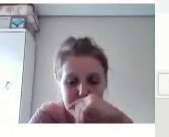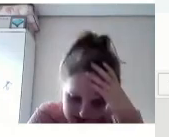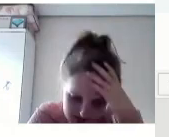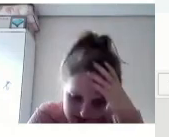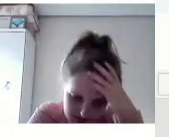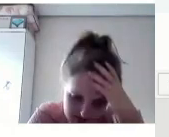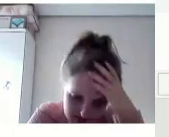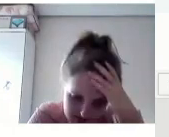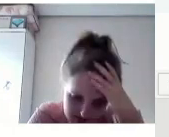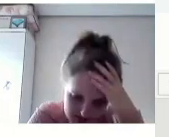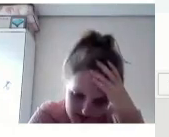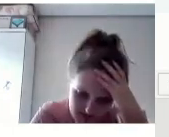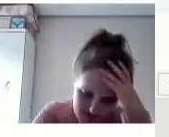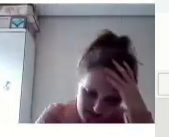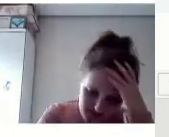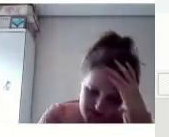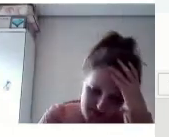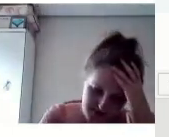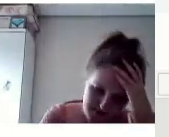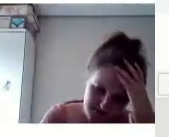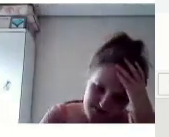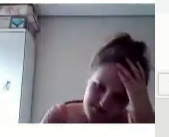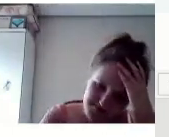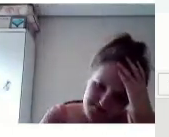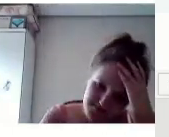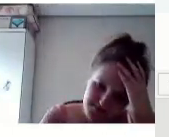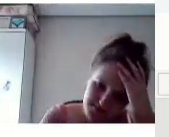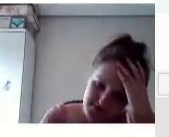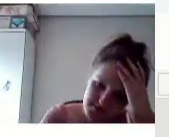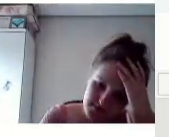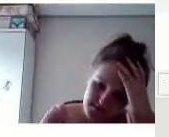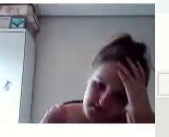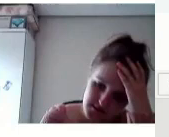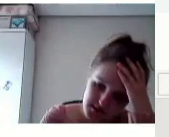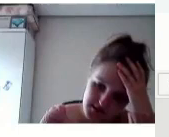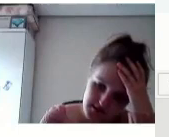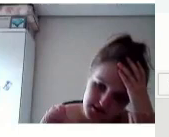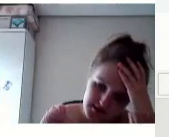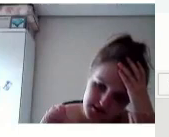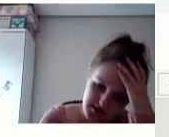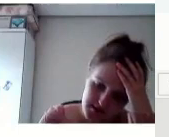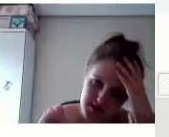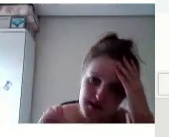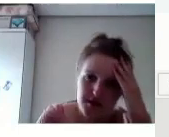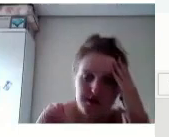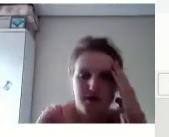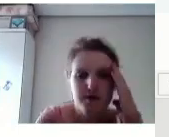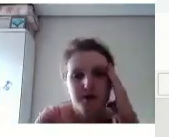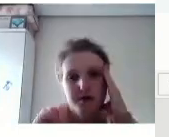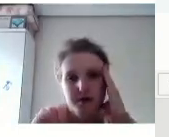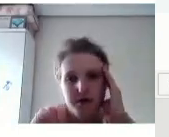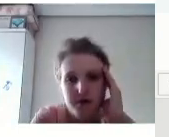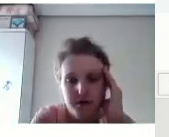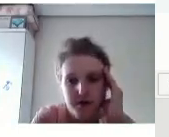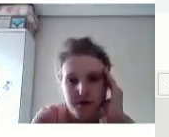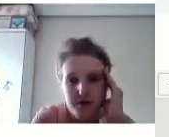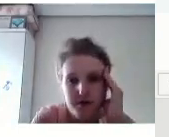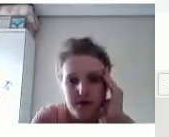ser maior, né? Mas eu estou só calculando a derivada de L relativa ao tempo se a função lagrangiana tem esta forma,